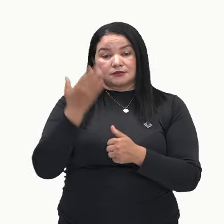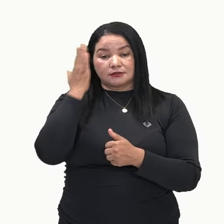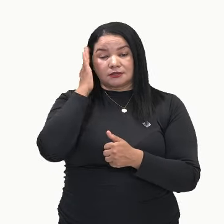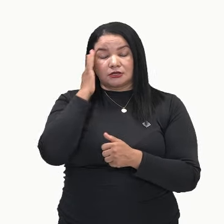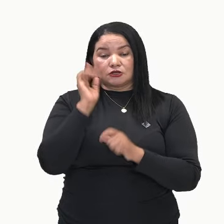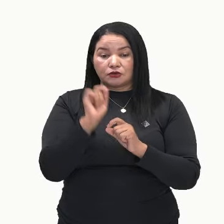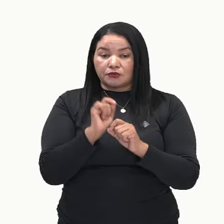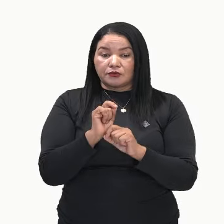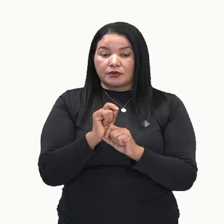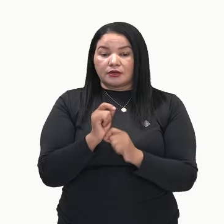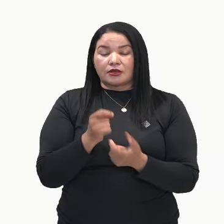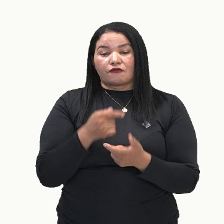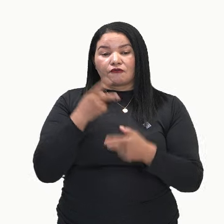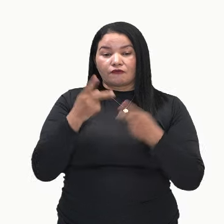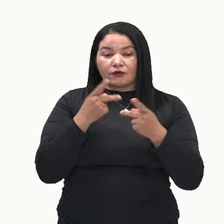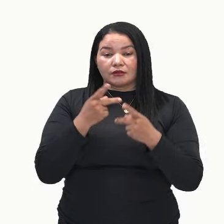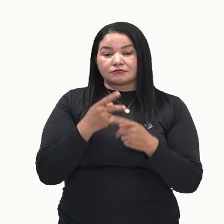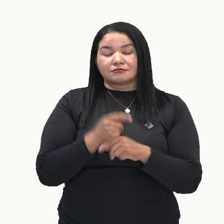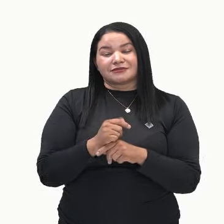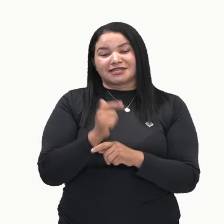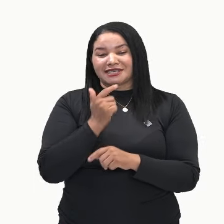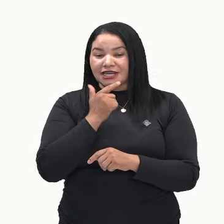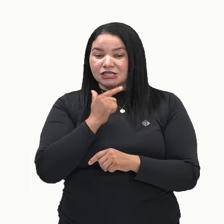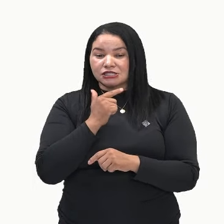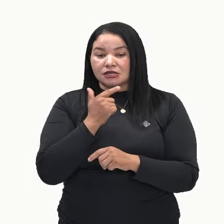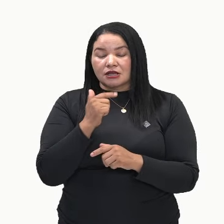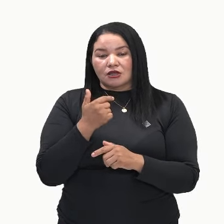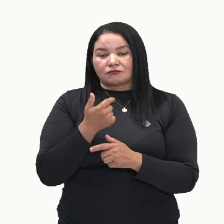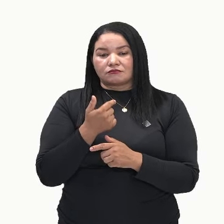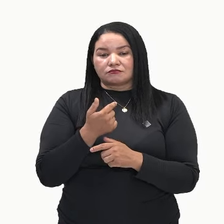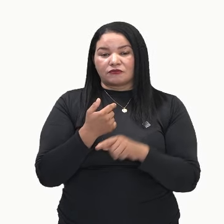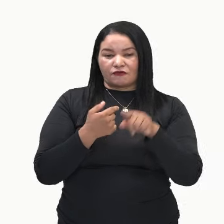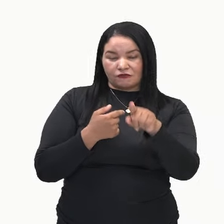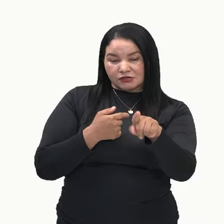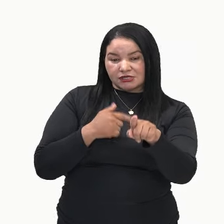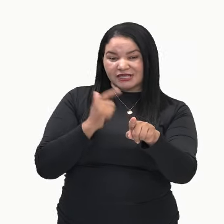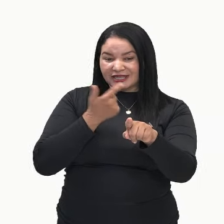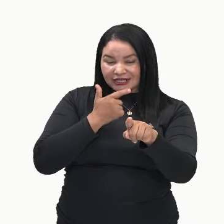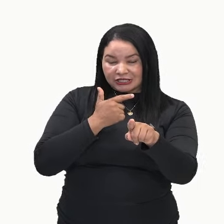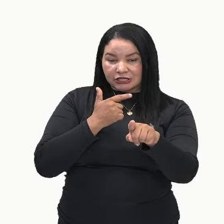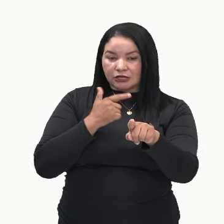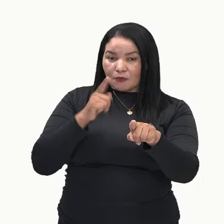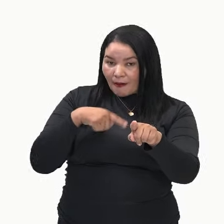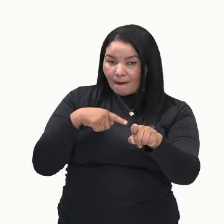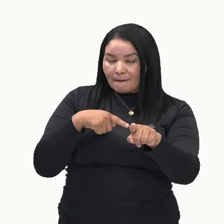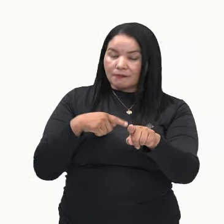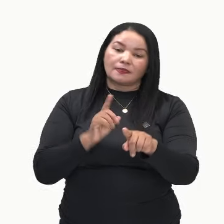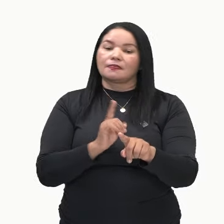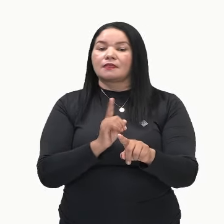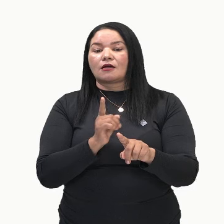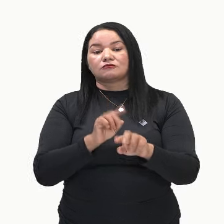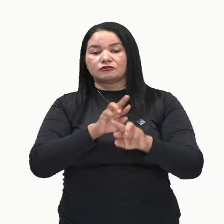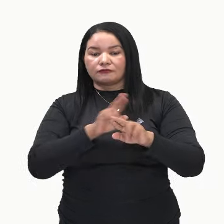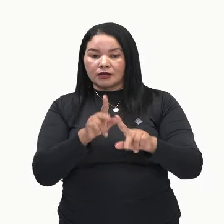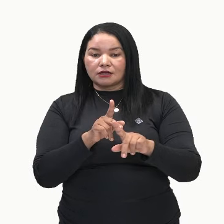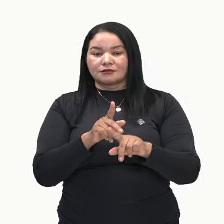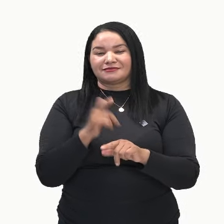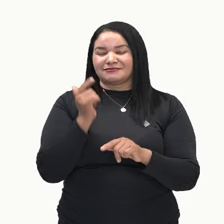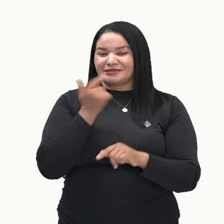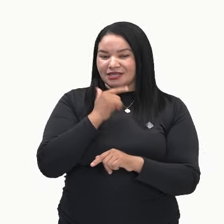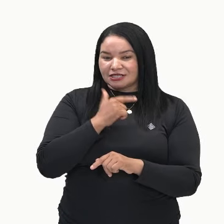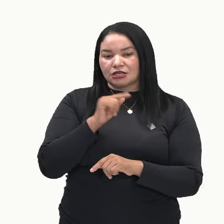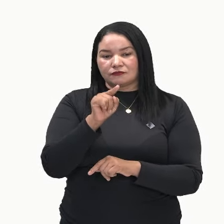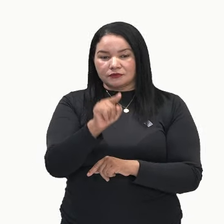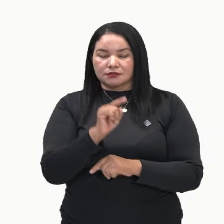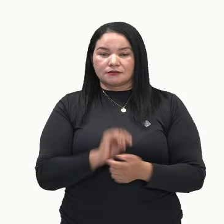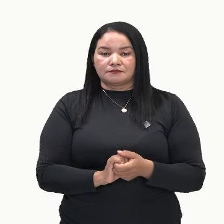da pessoa, né? Dizendo que ela é uma pessoa engraçada. Mas não precisei dizer você é uma pessoa engraçada, só disse muito engraçado você. E aqui,